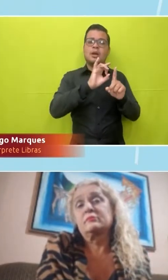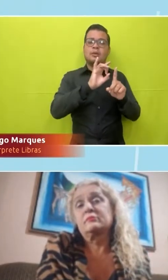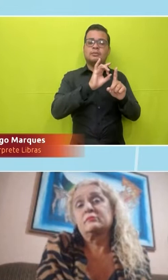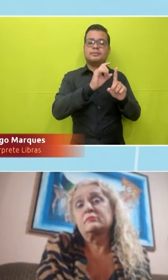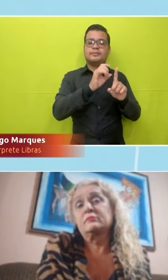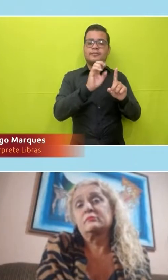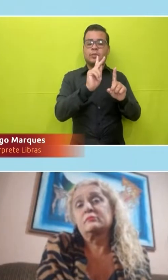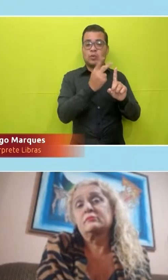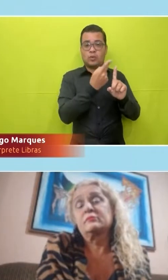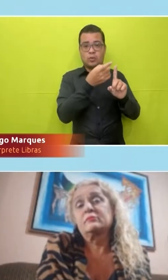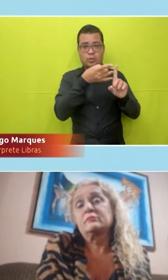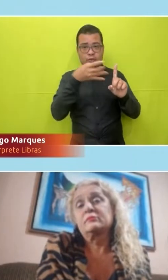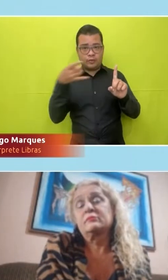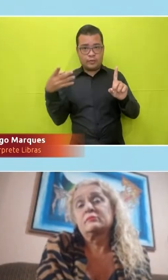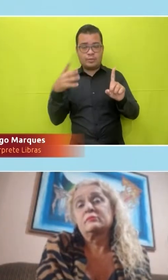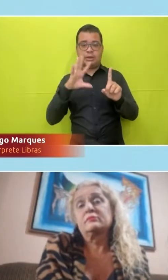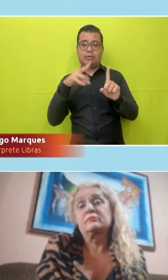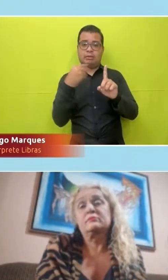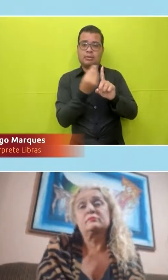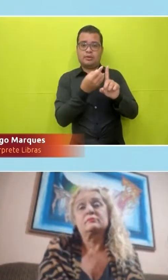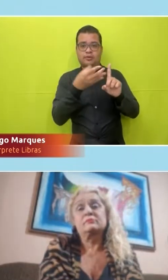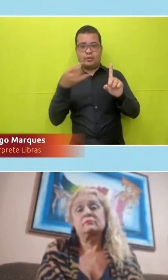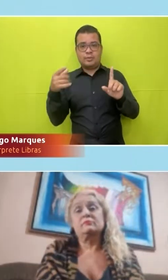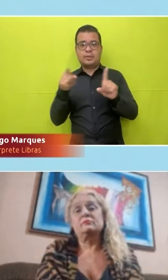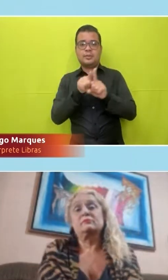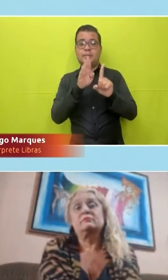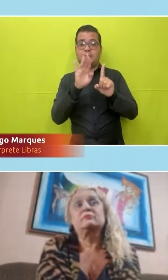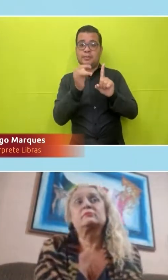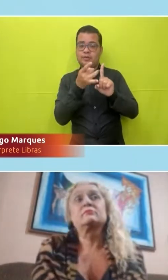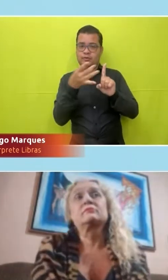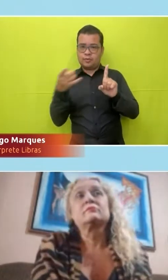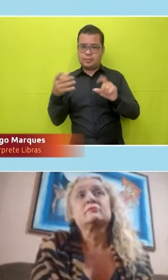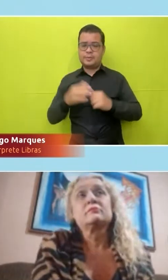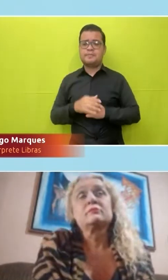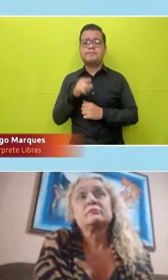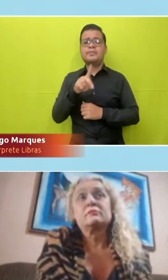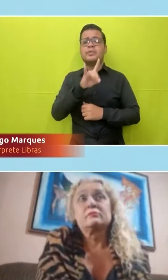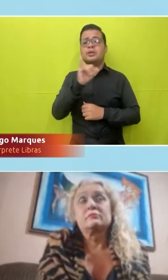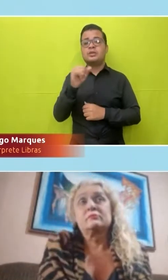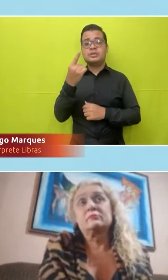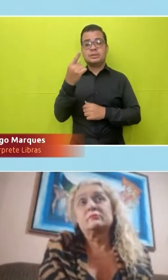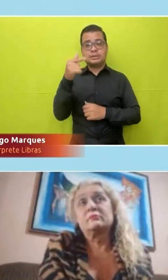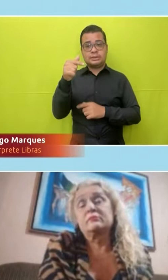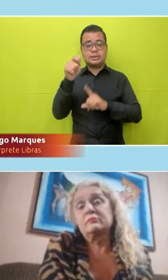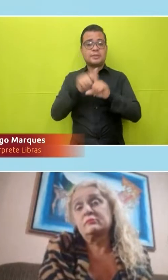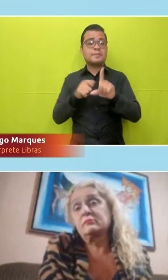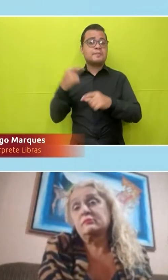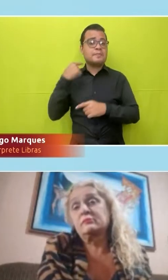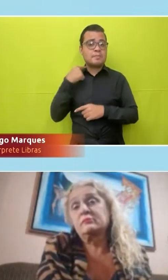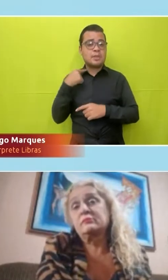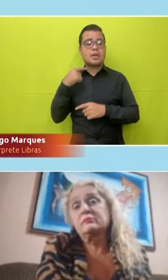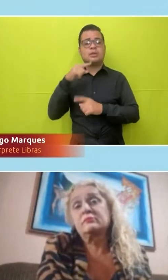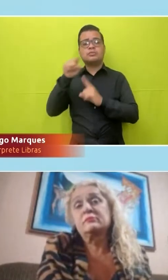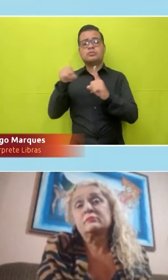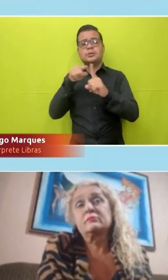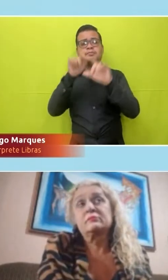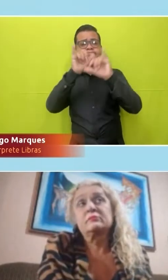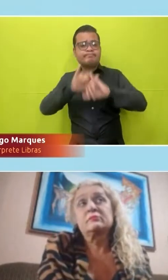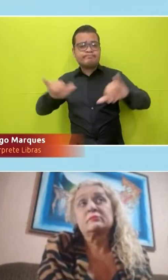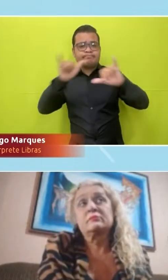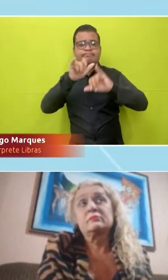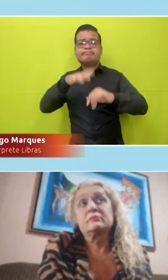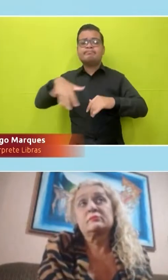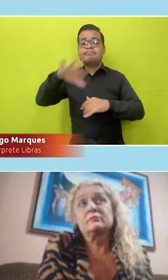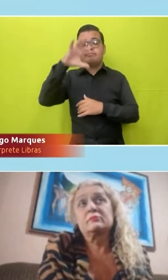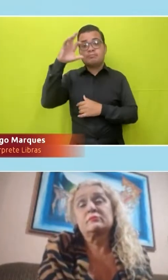Bifobia. Essa data, comemorada no dia 17 de maio, busca conscientizar as pessoas sobre o combate